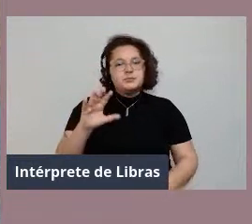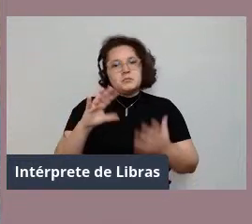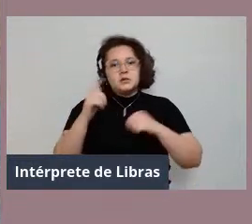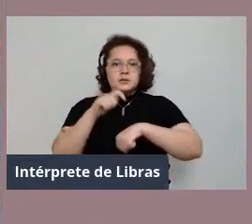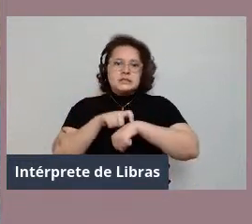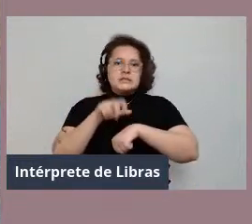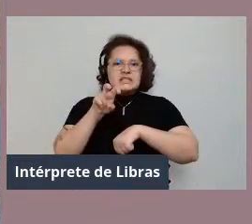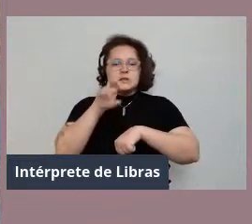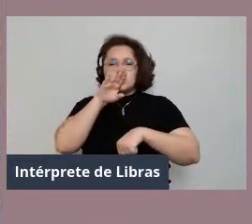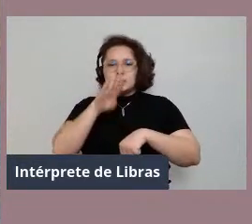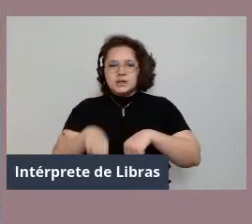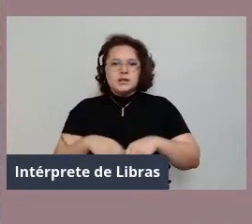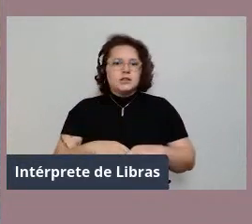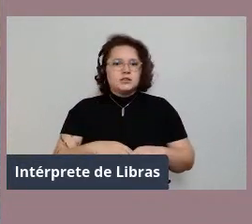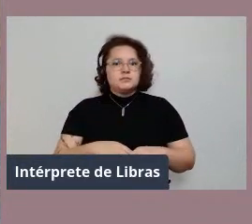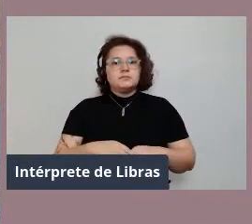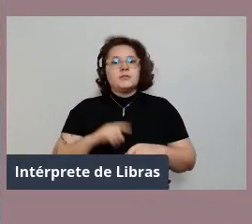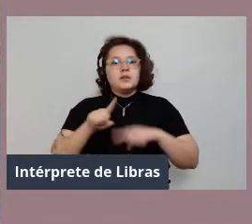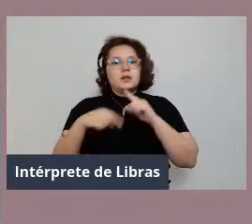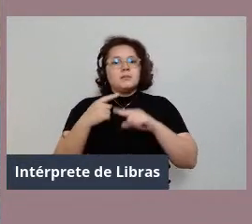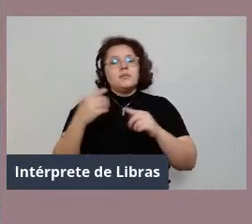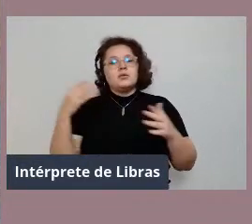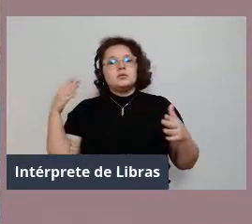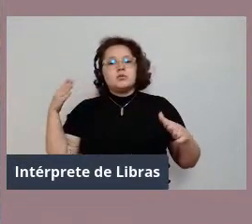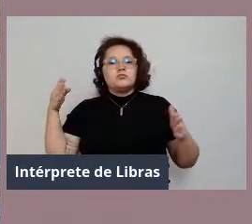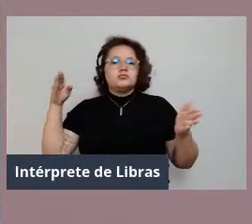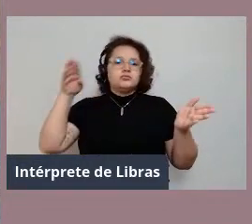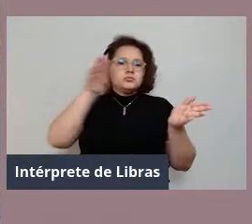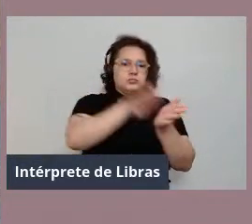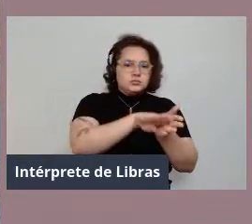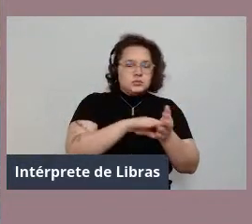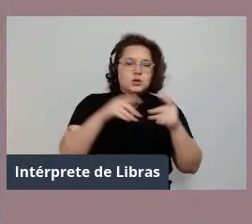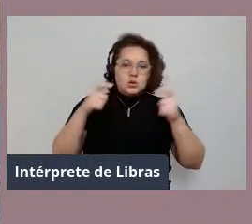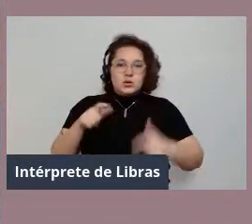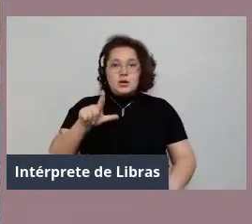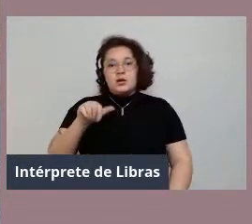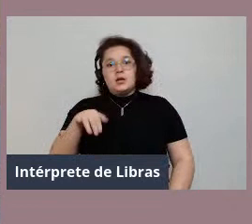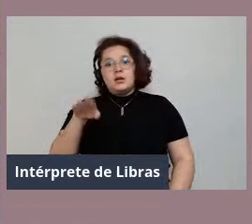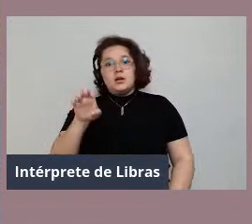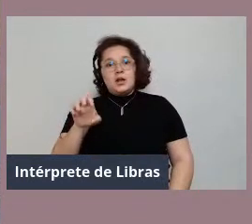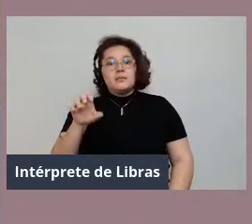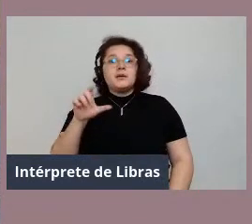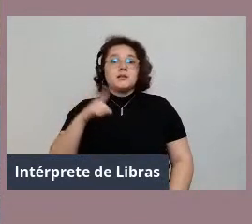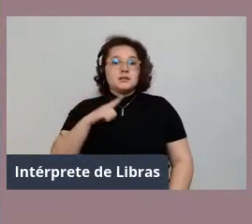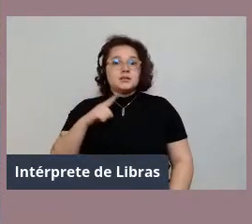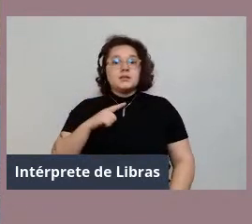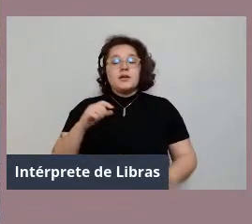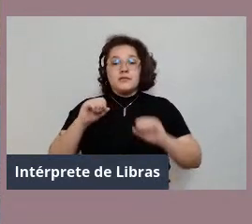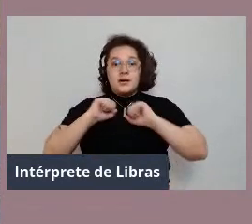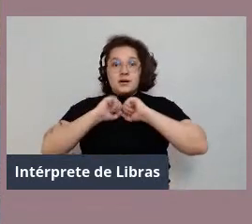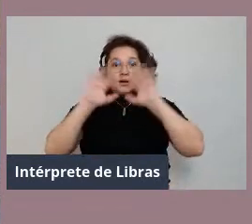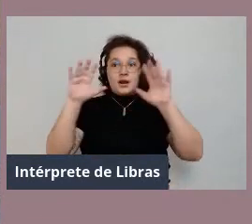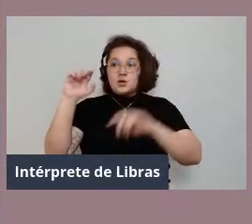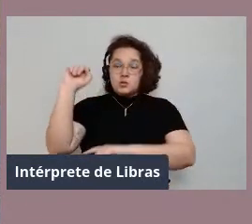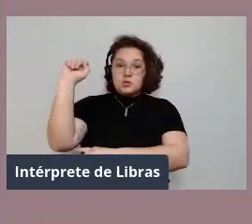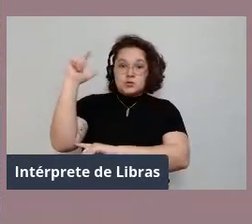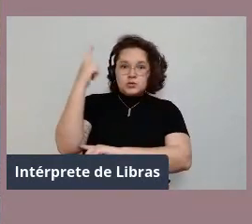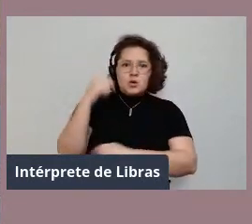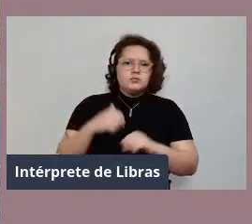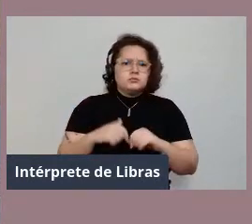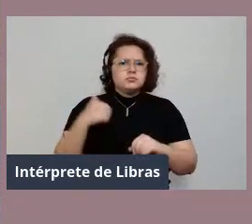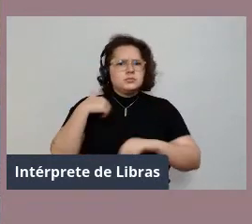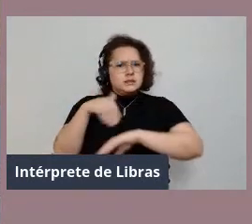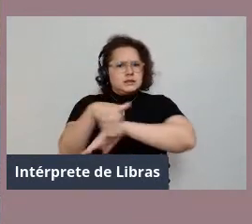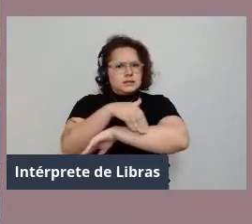1 hora depois, chegava ao Leme. Com a luminosidade do verão, ainda estava claro. Em frente ao endereço que ela me